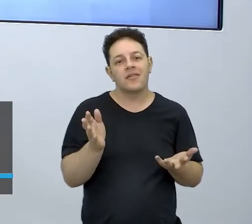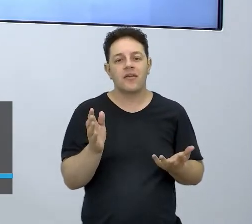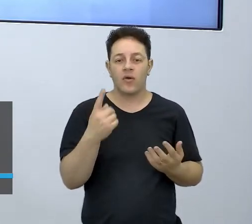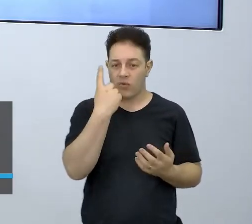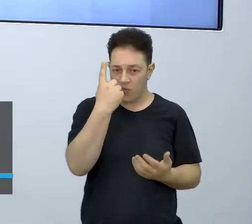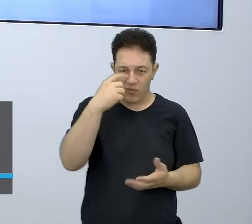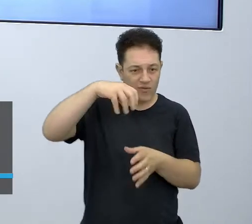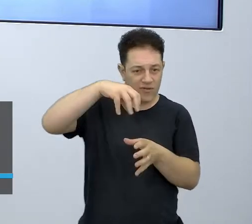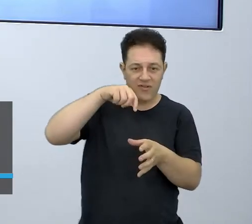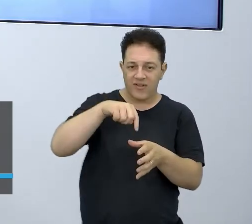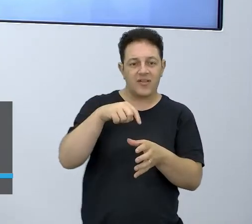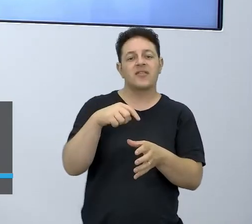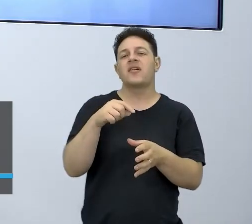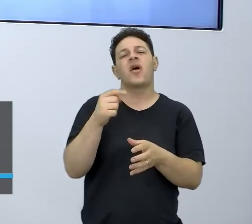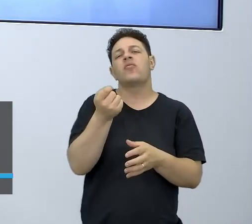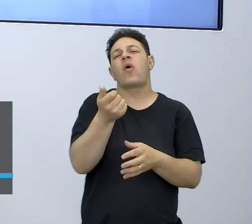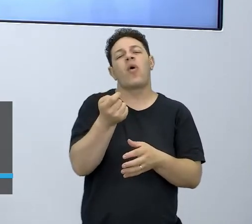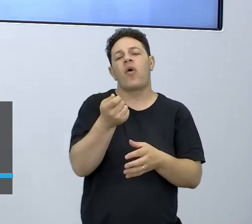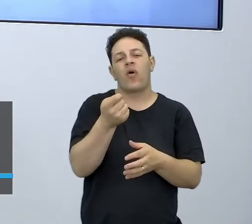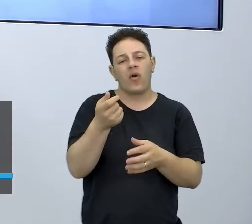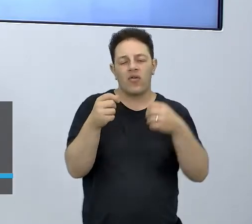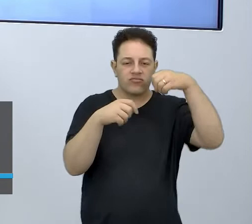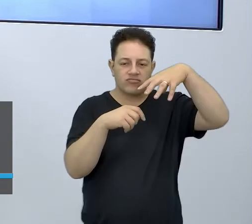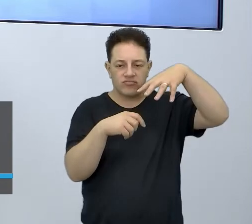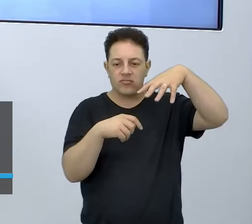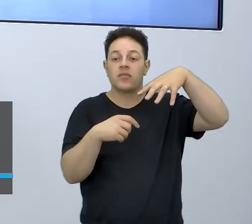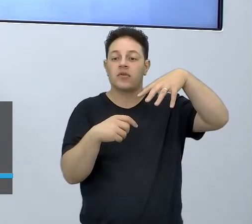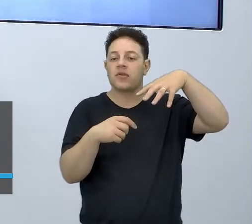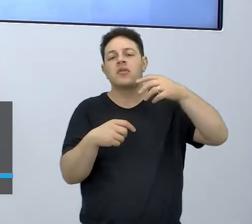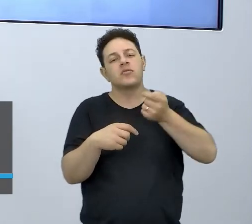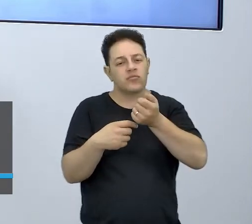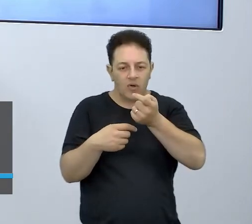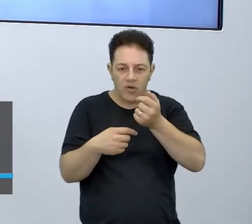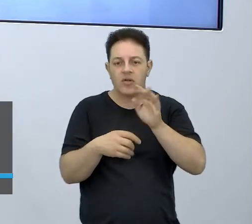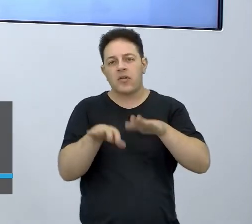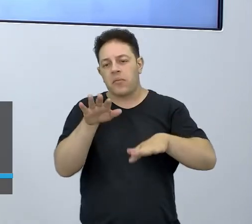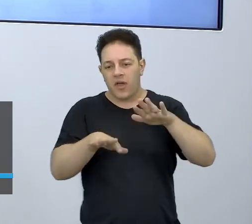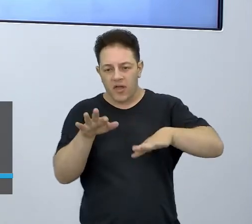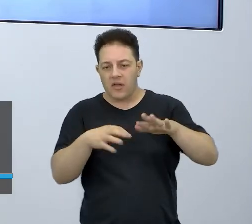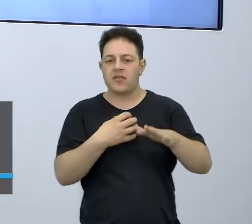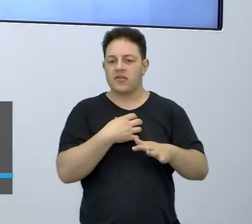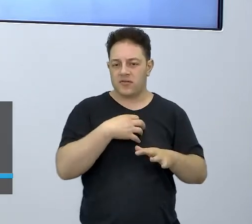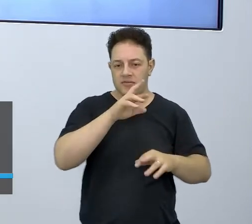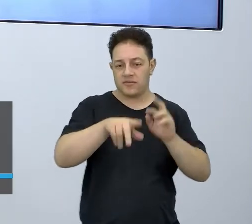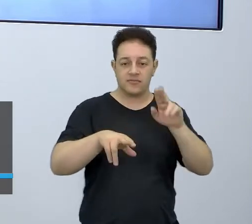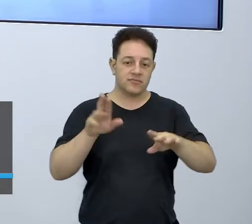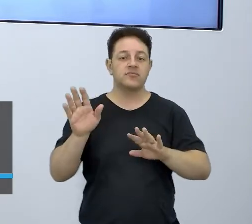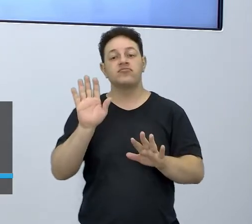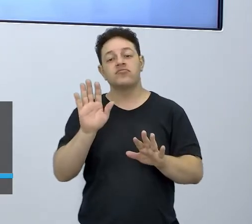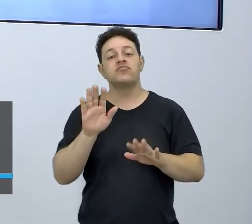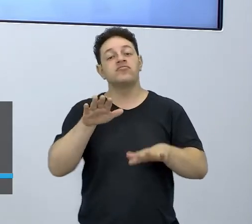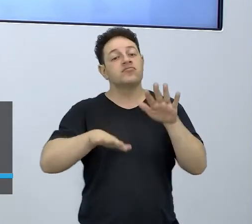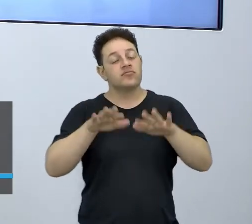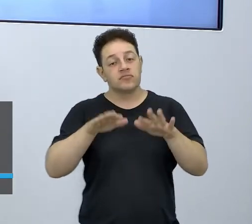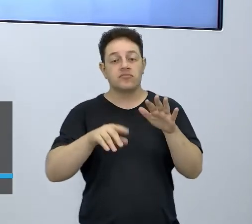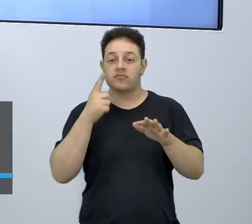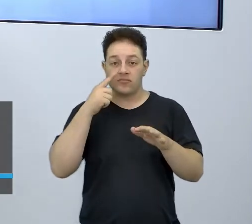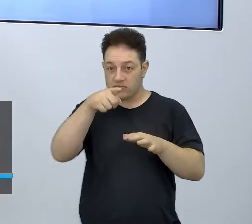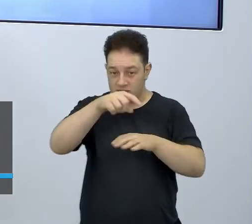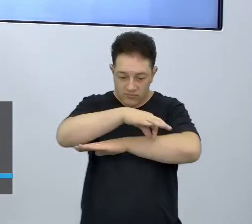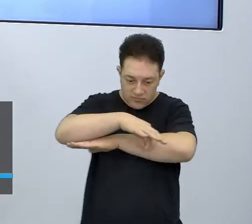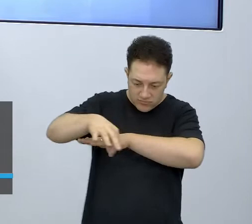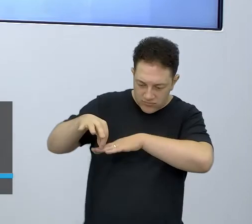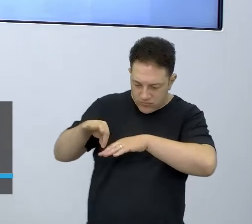uma garrafa só, ela ilumina pouco mesmo, né? Assim, pouco, depende da proporcionalidade, mas provavelmente nos protótipos que